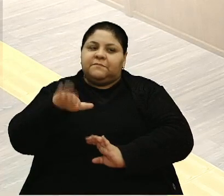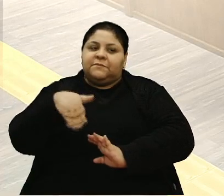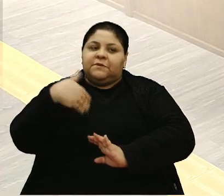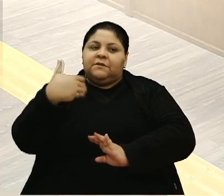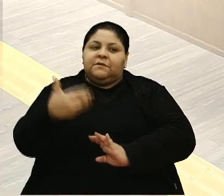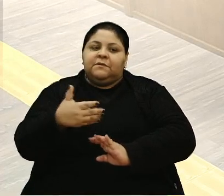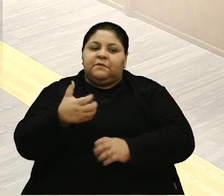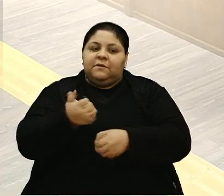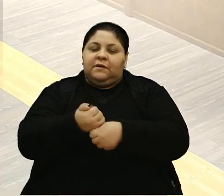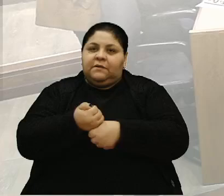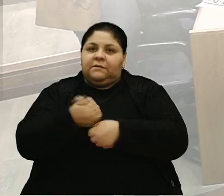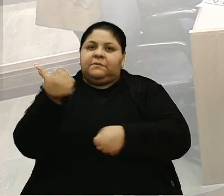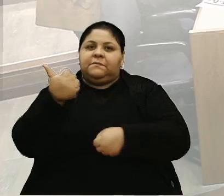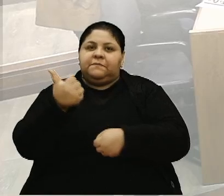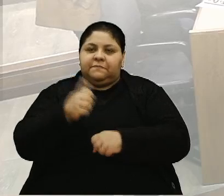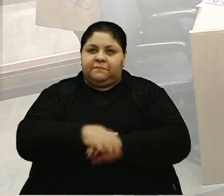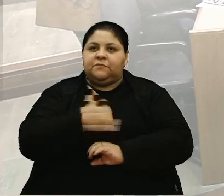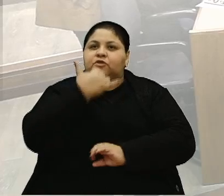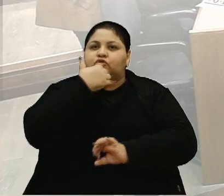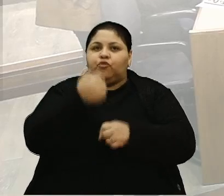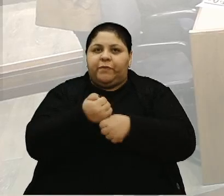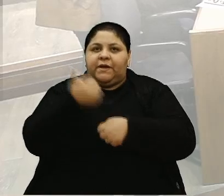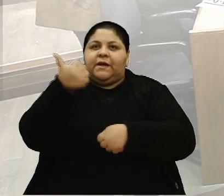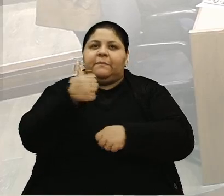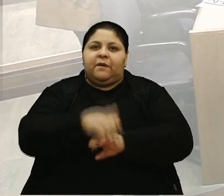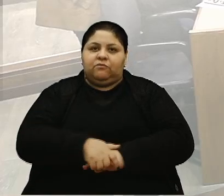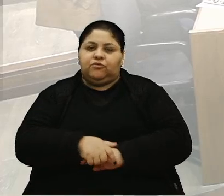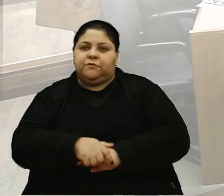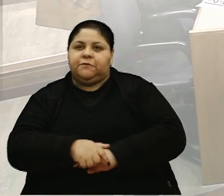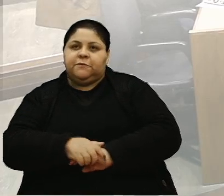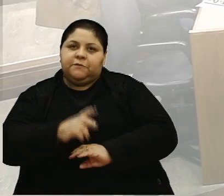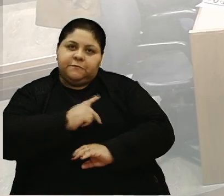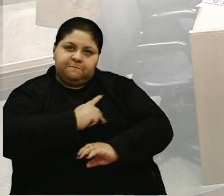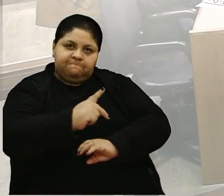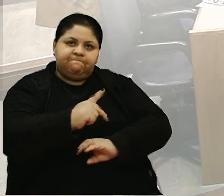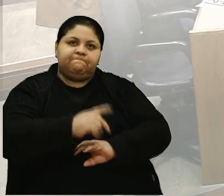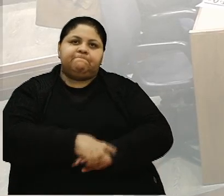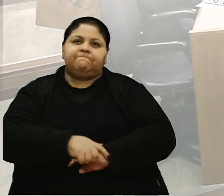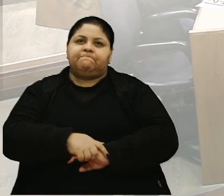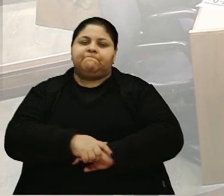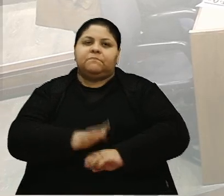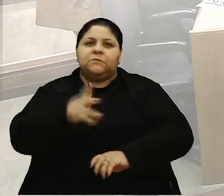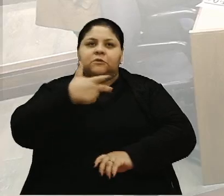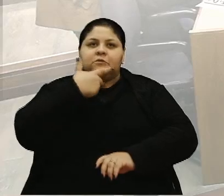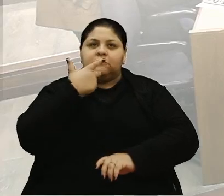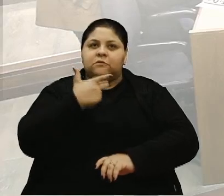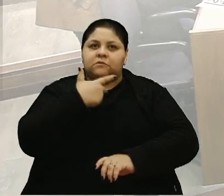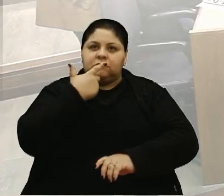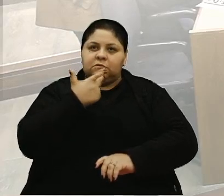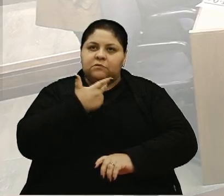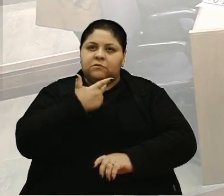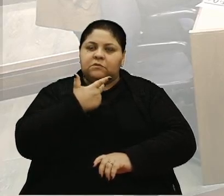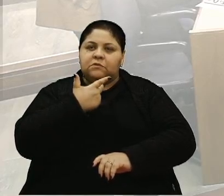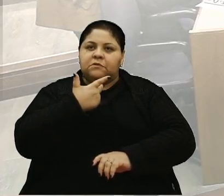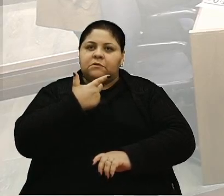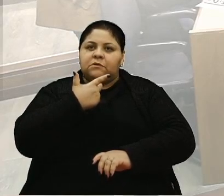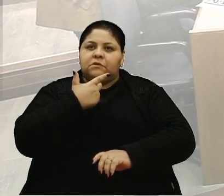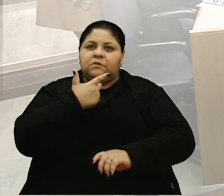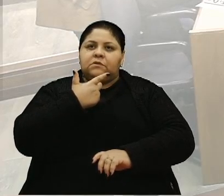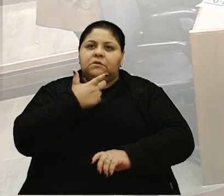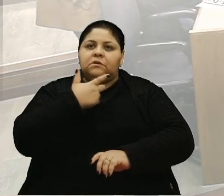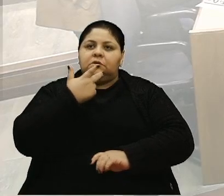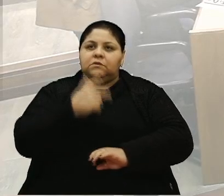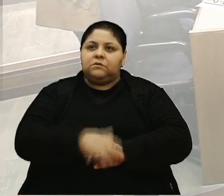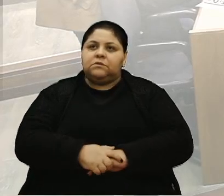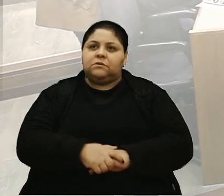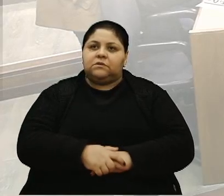Velocino S. Com a palavra. Senhor presidente, foi citado, eu resolvi falar.